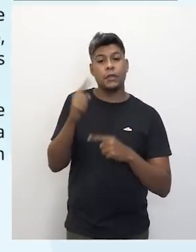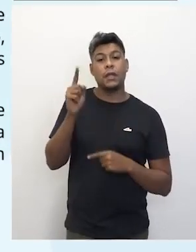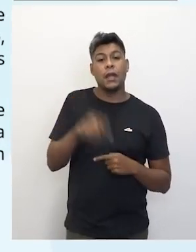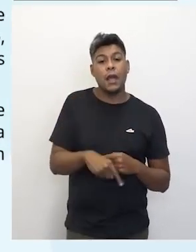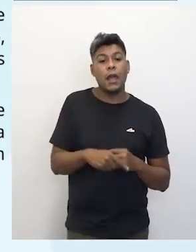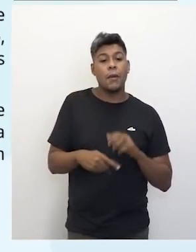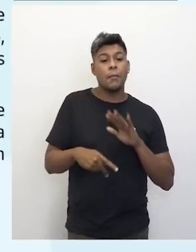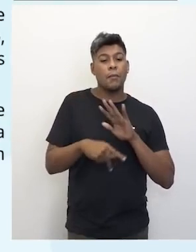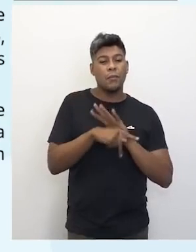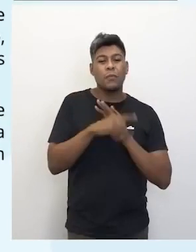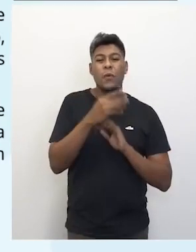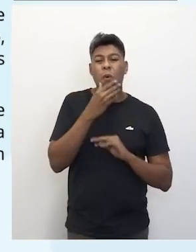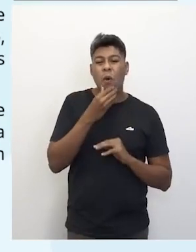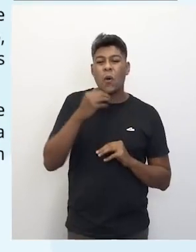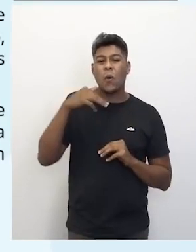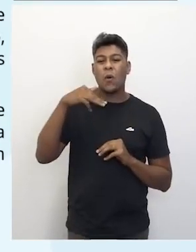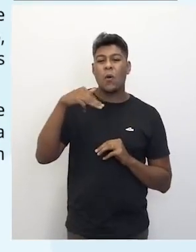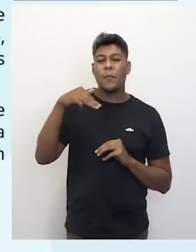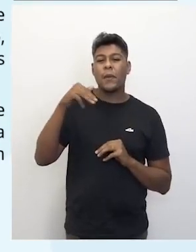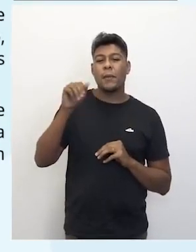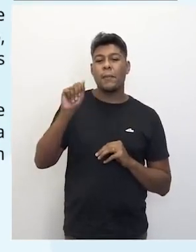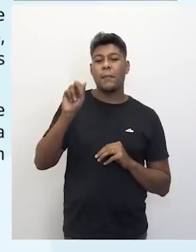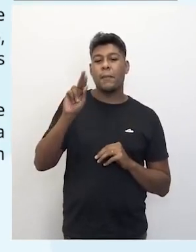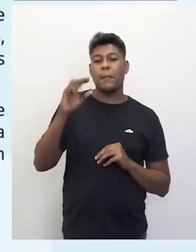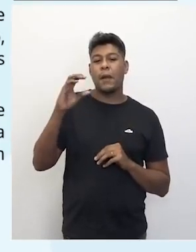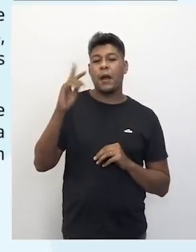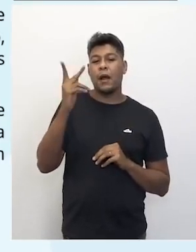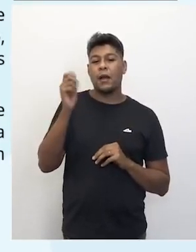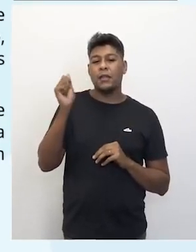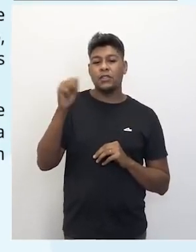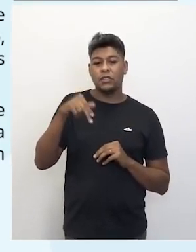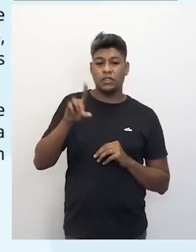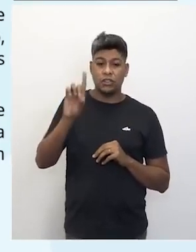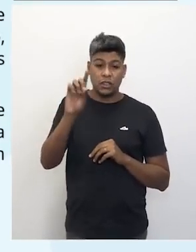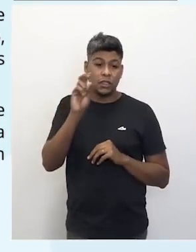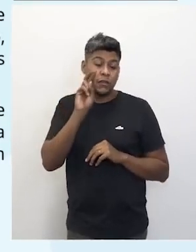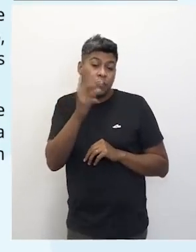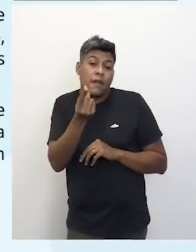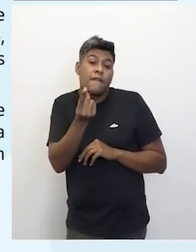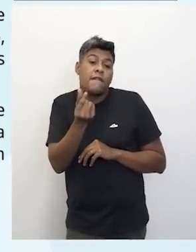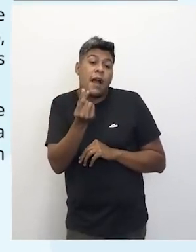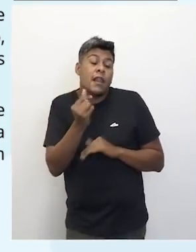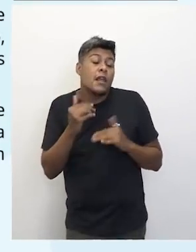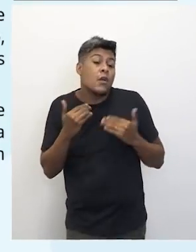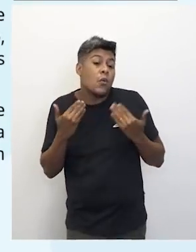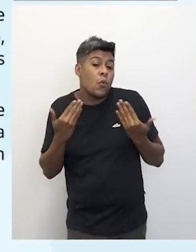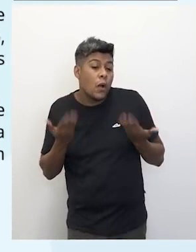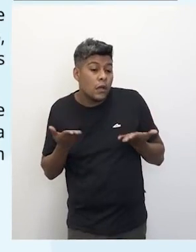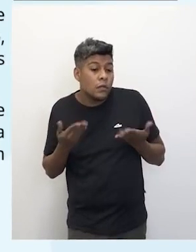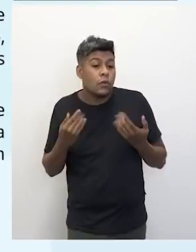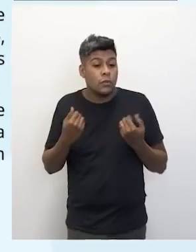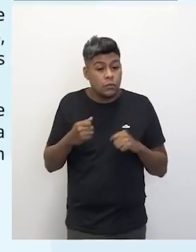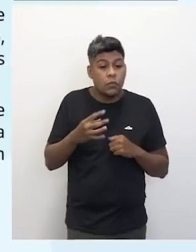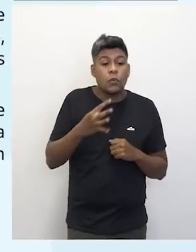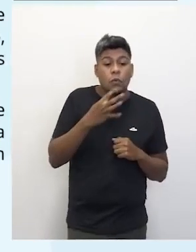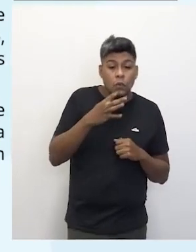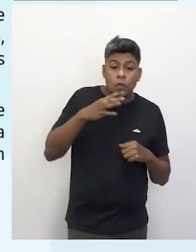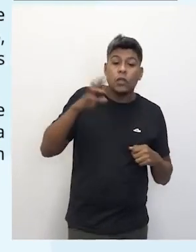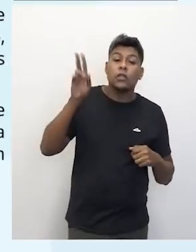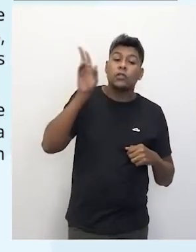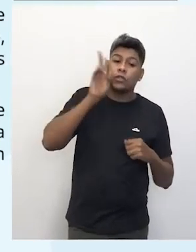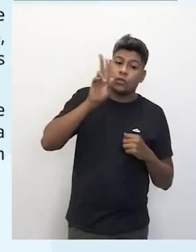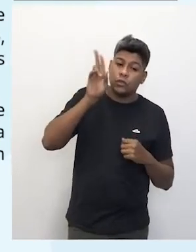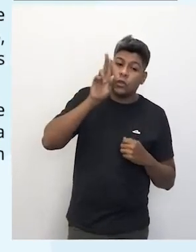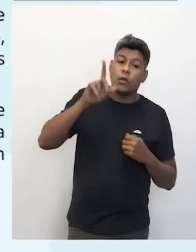aval do marchand que vai conferir o valor comercial para a obra, tá? Então, a gente também tem o reconhecimento pela relevância histórica, né, que a